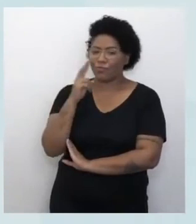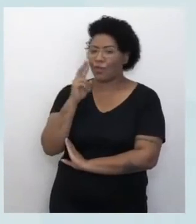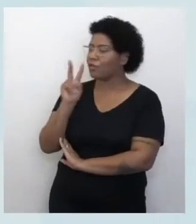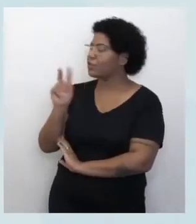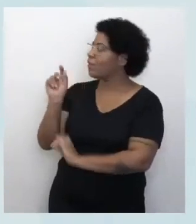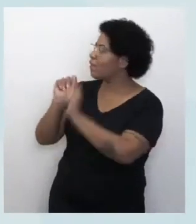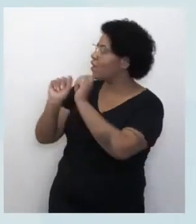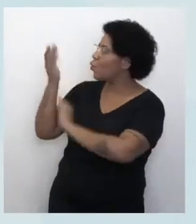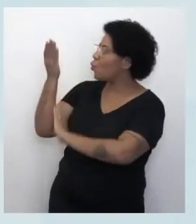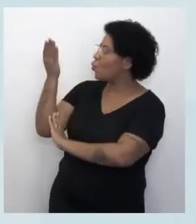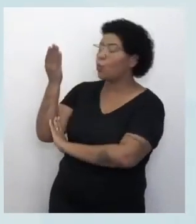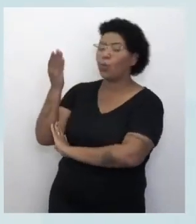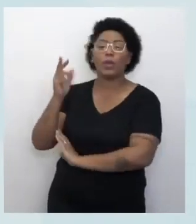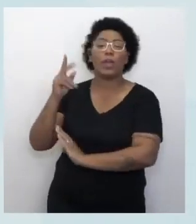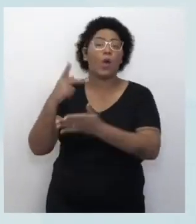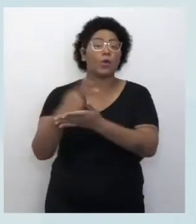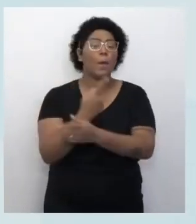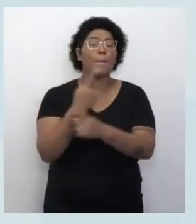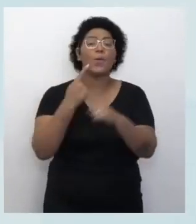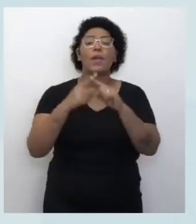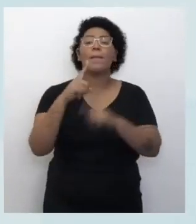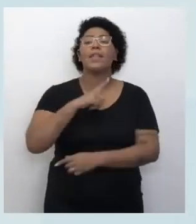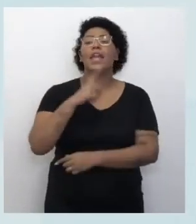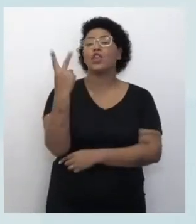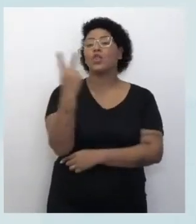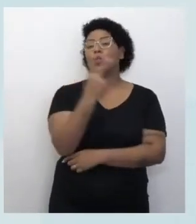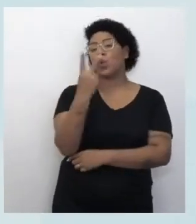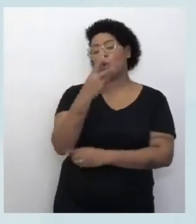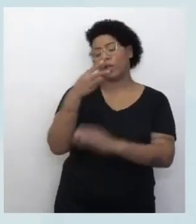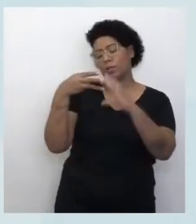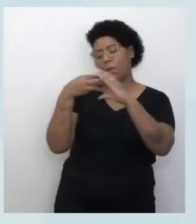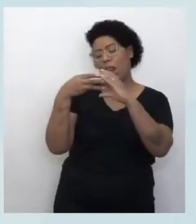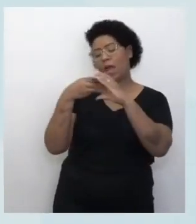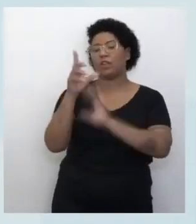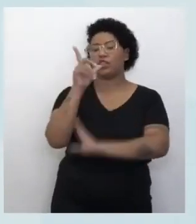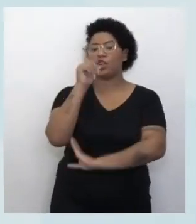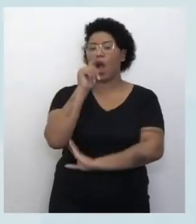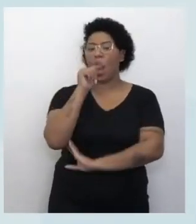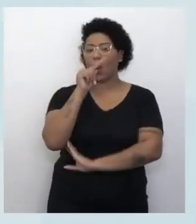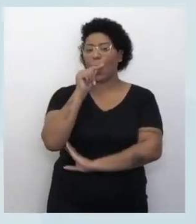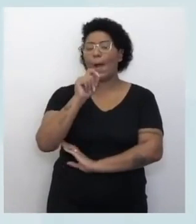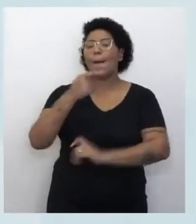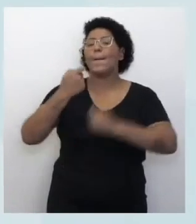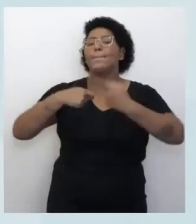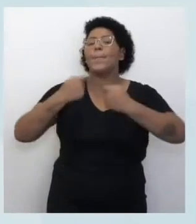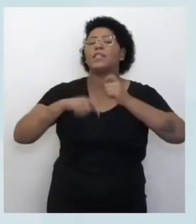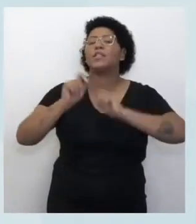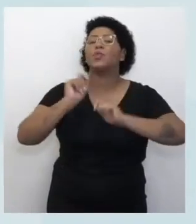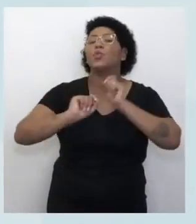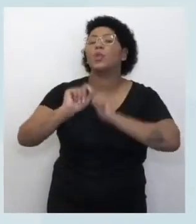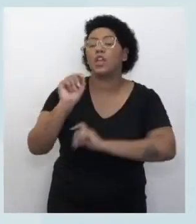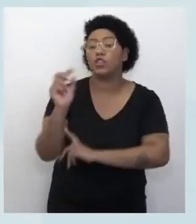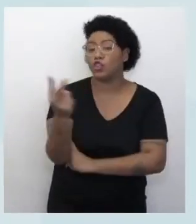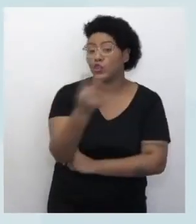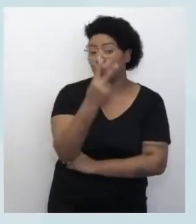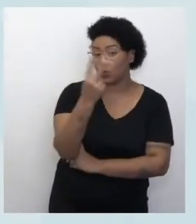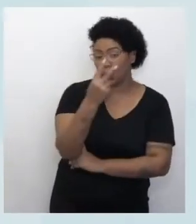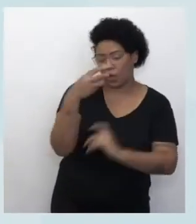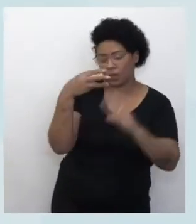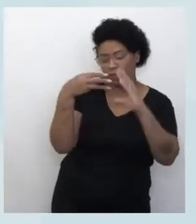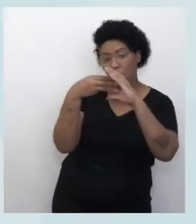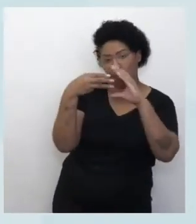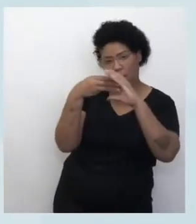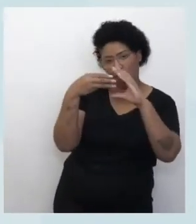para eu ter 2 moléculas de água, eu preciso de 2 moléculas de gás de hidrogênio,